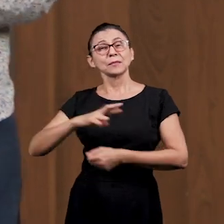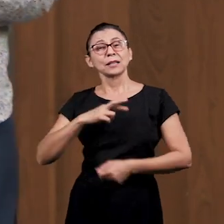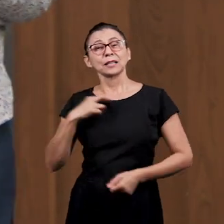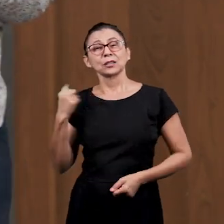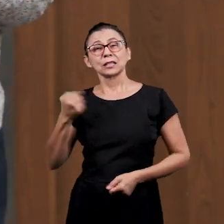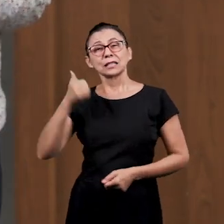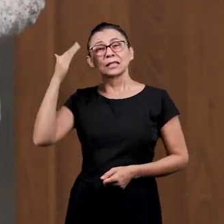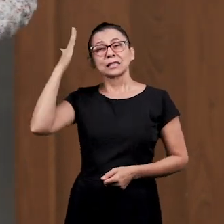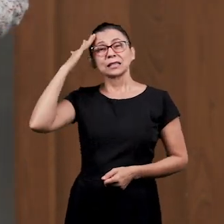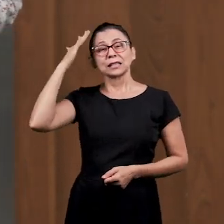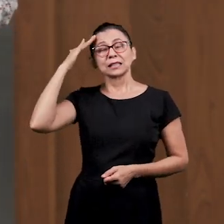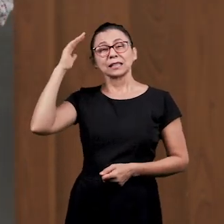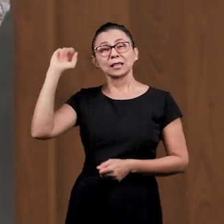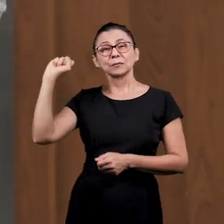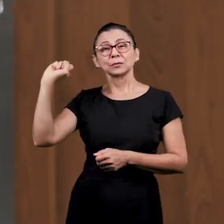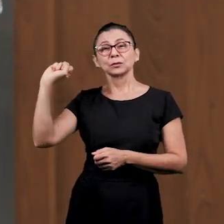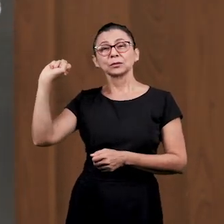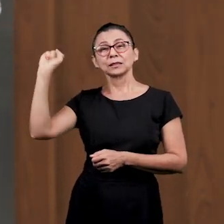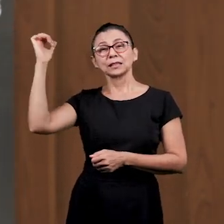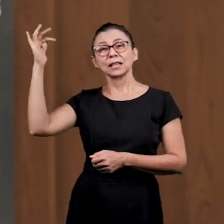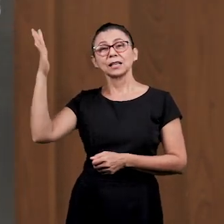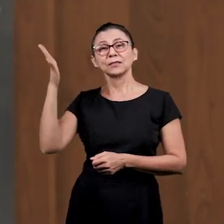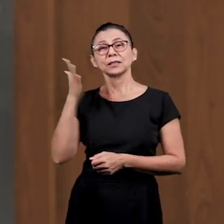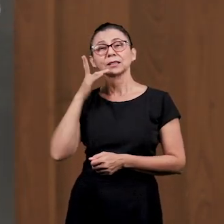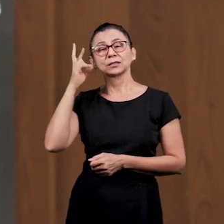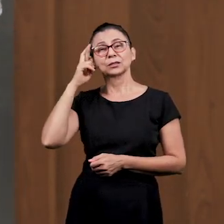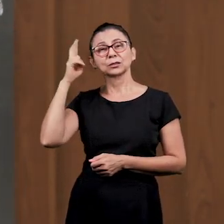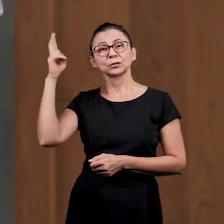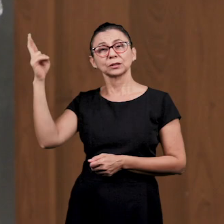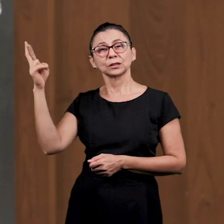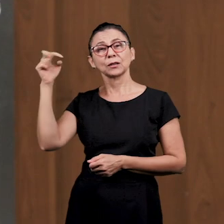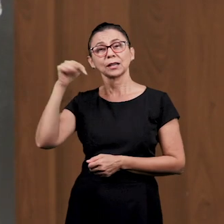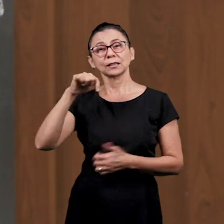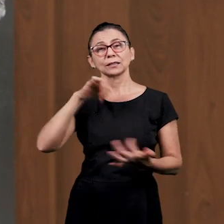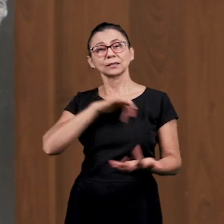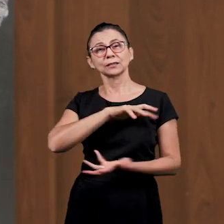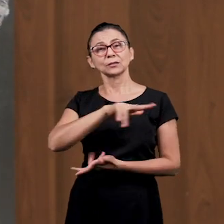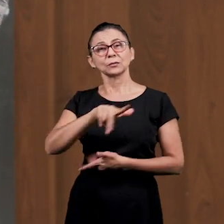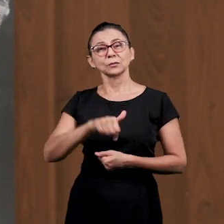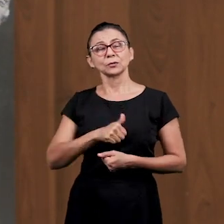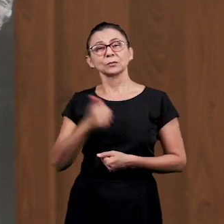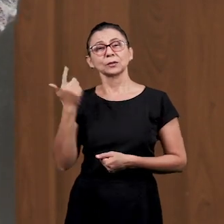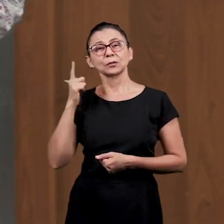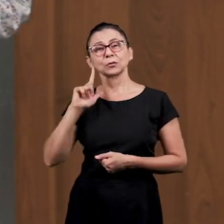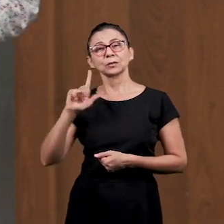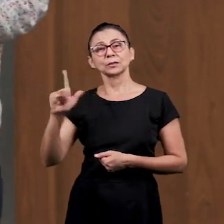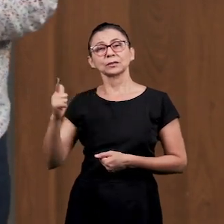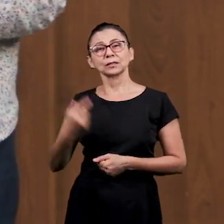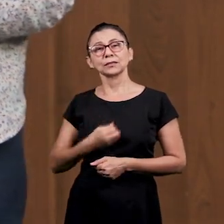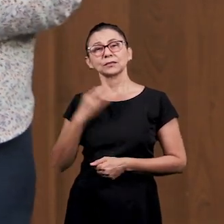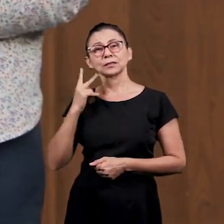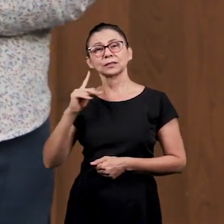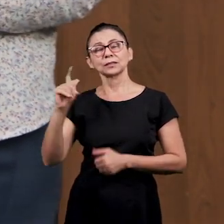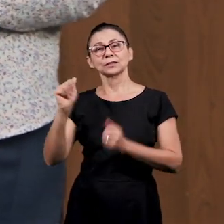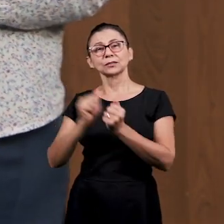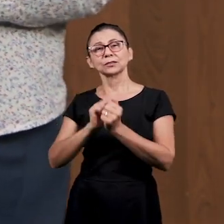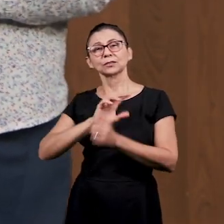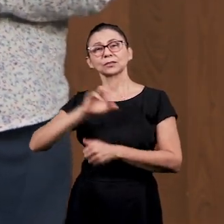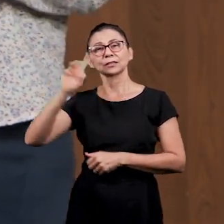além dos limites que estamos aqui nesta obra criadora, para alcançarmos a eternidade com